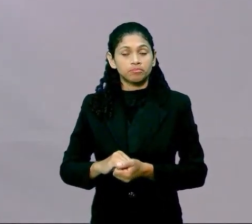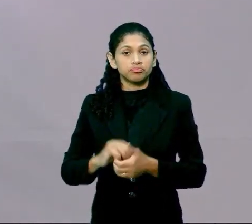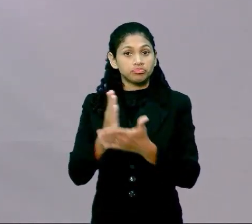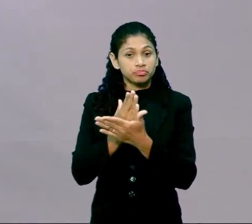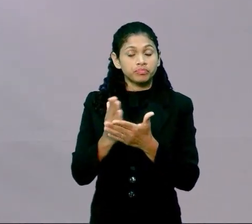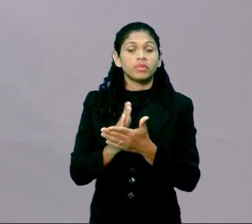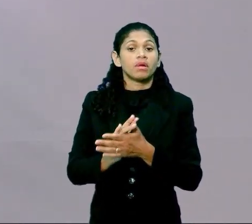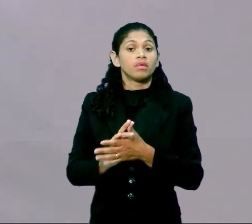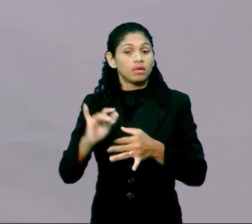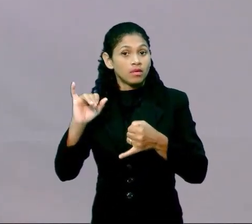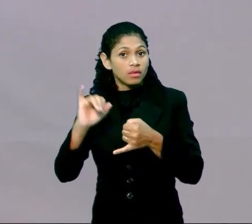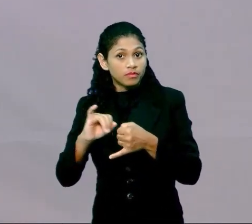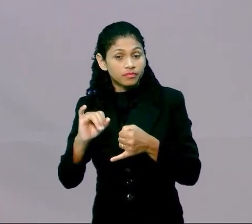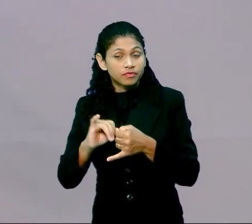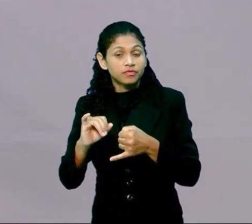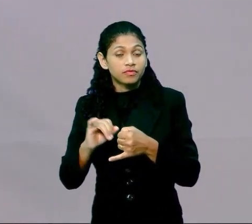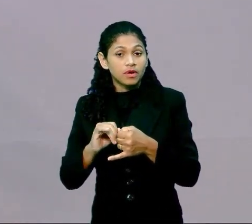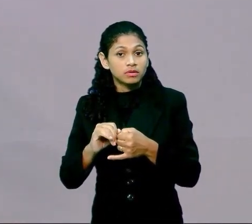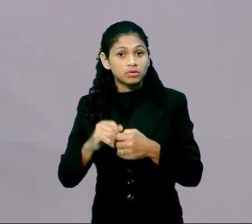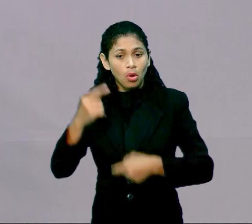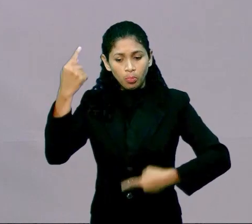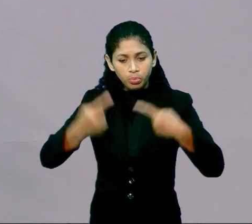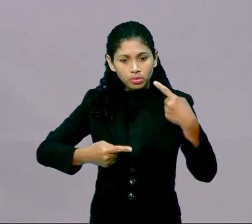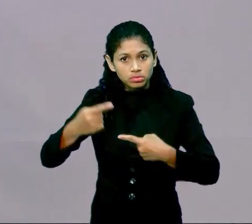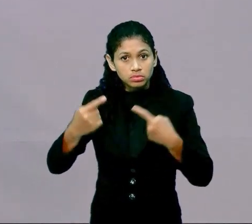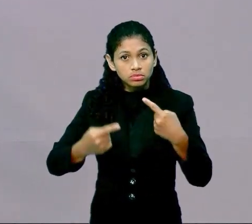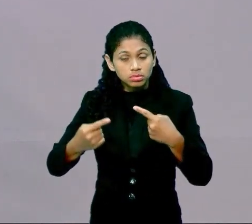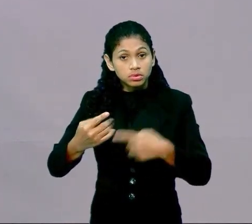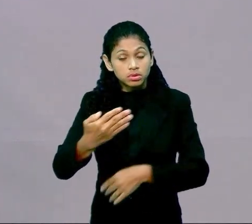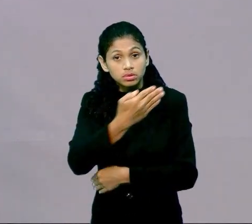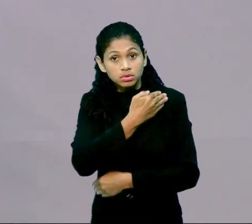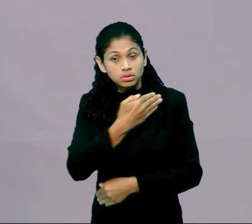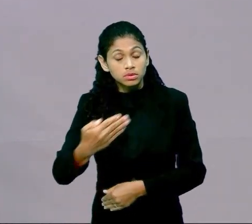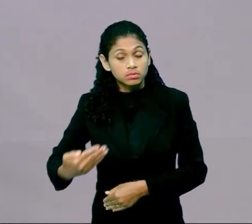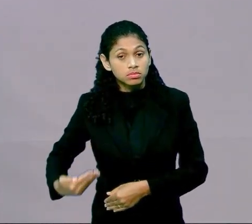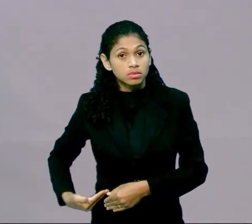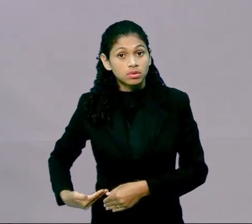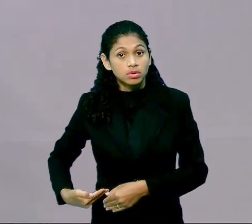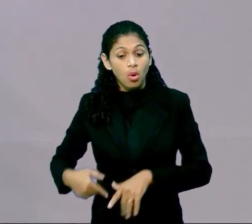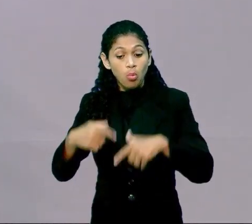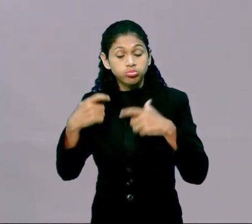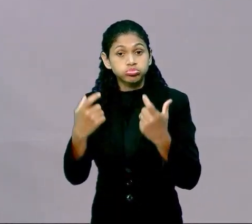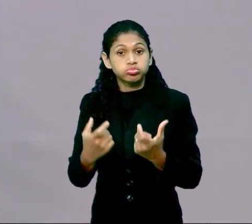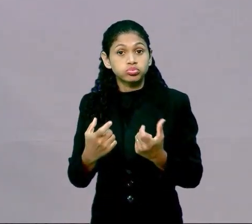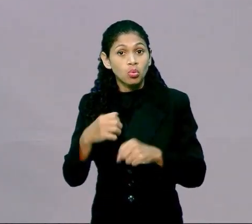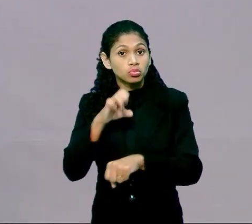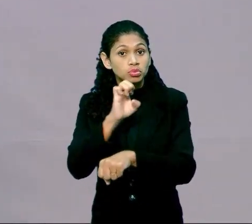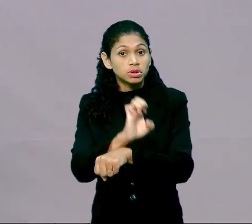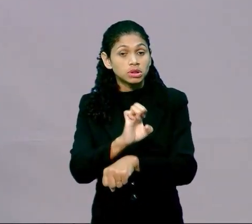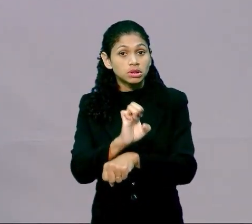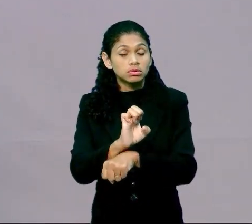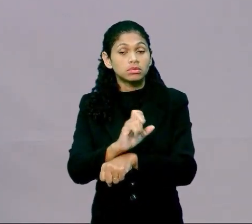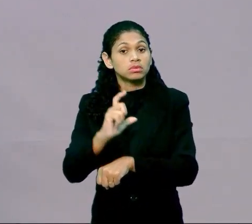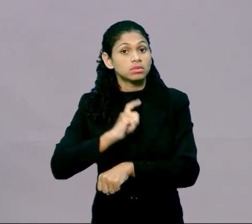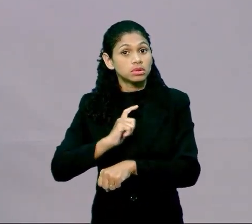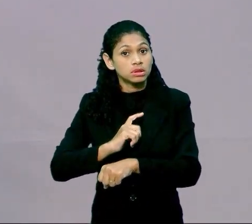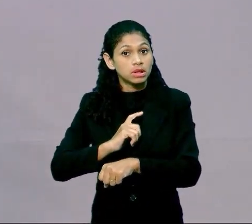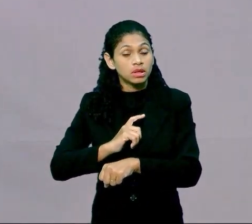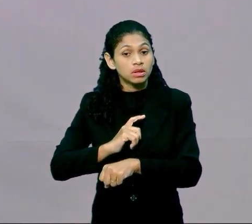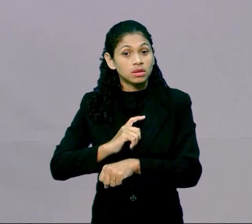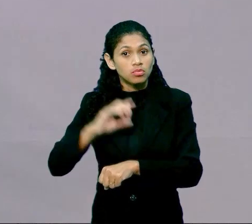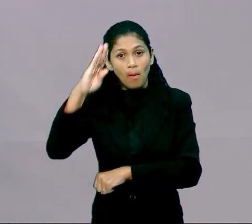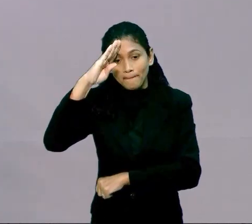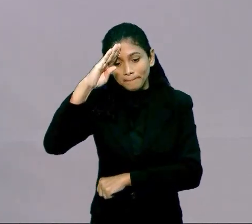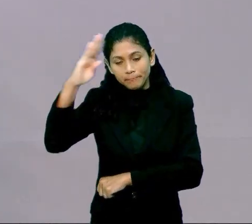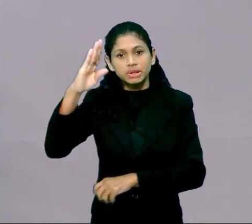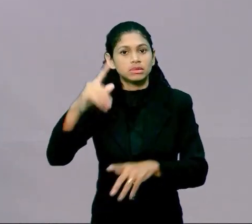de políticas públicas na qual o Estado tem uma prioridade maior no que diz respeito a isso,